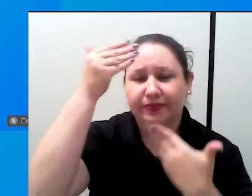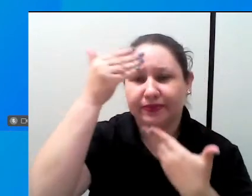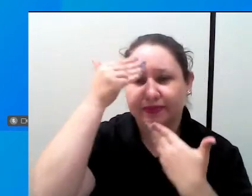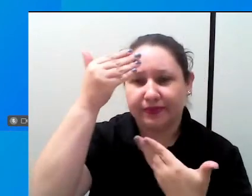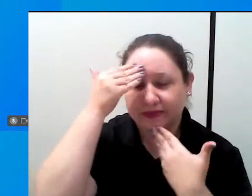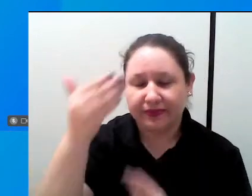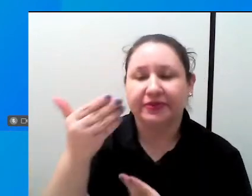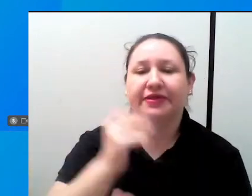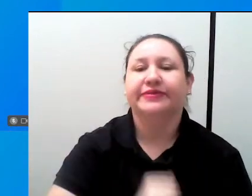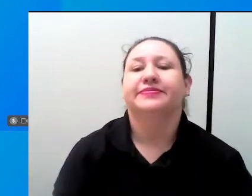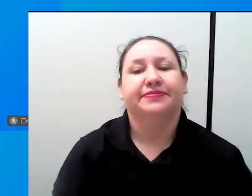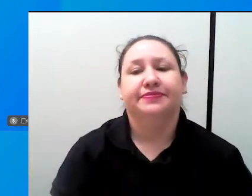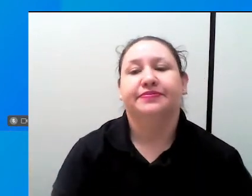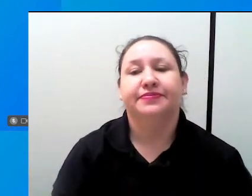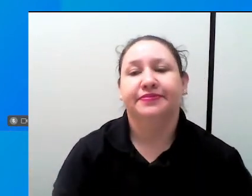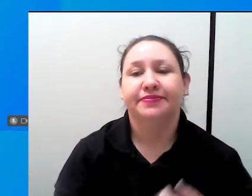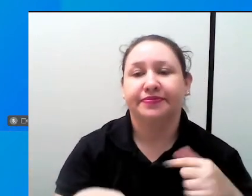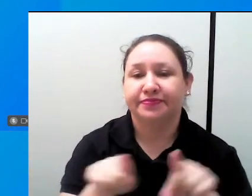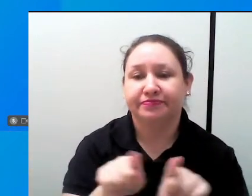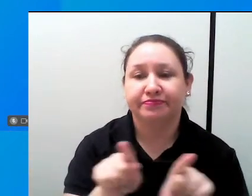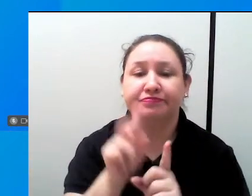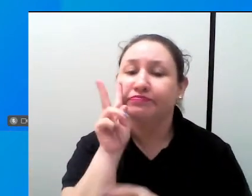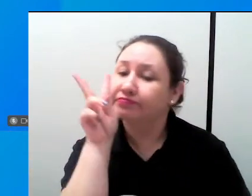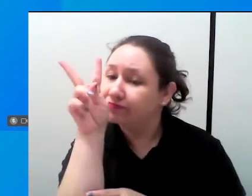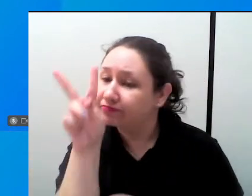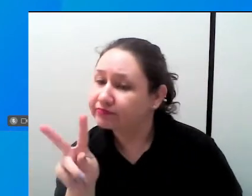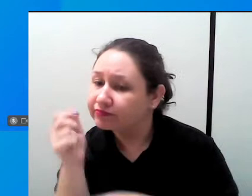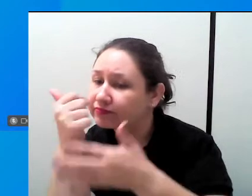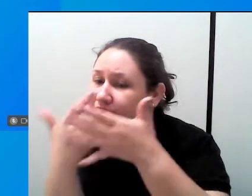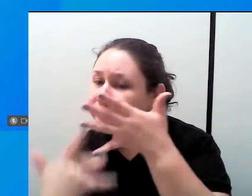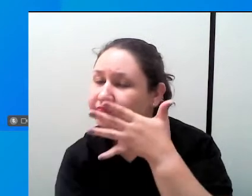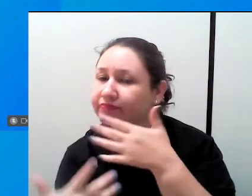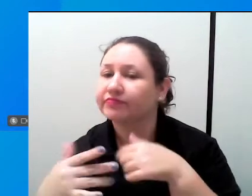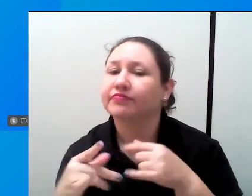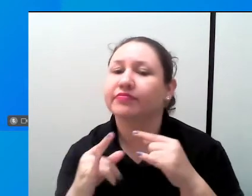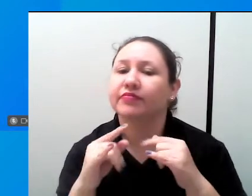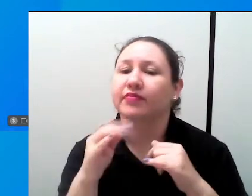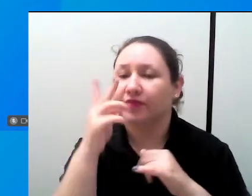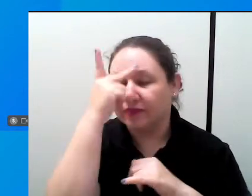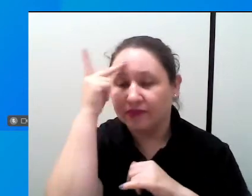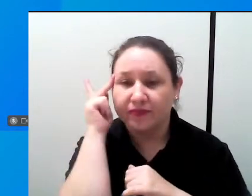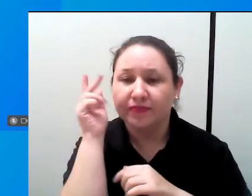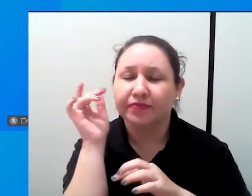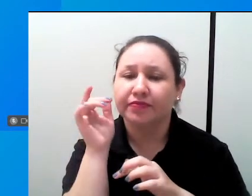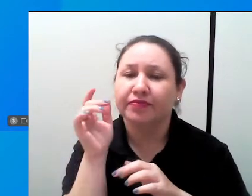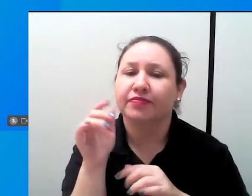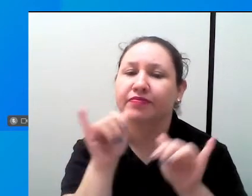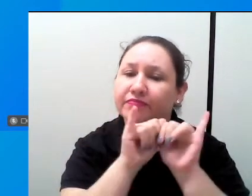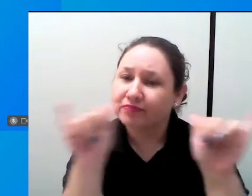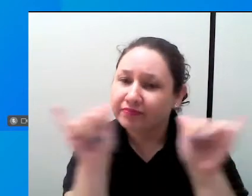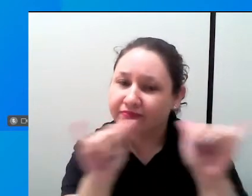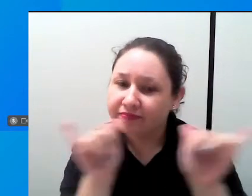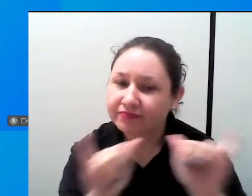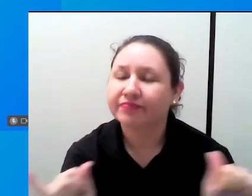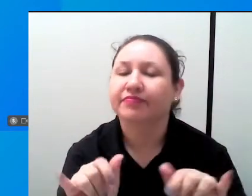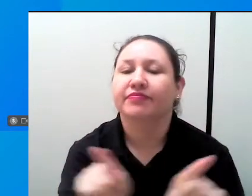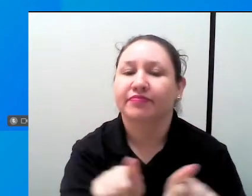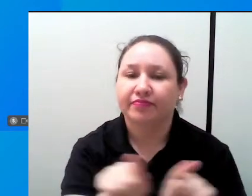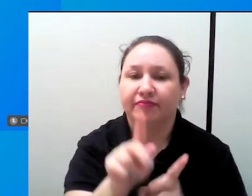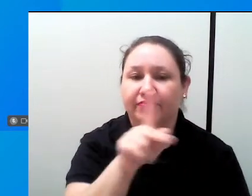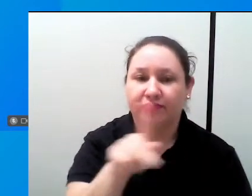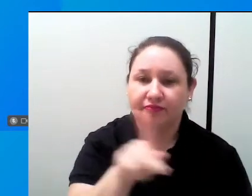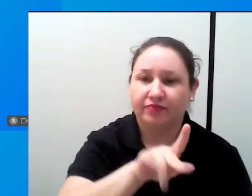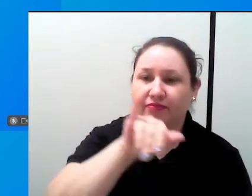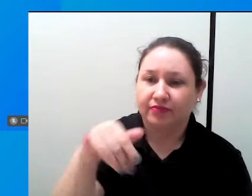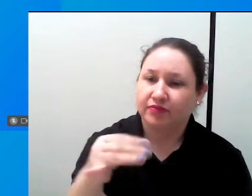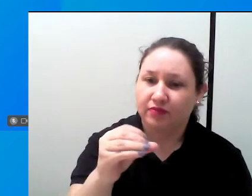aqui, já estou vendo aqui no chat do YouTube, a professora Josina Pontes, na pessoa dela aqui, todos os nossos coordenadores